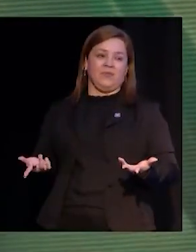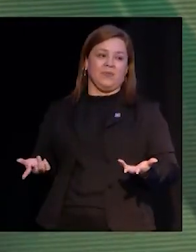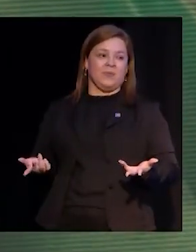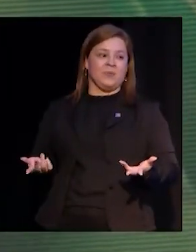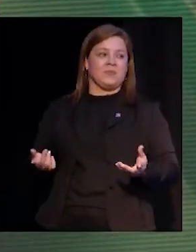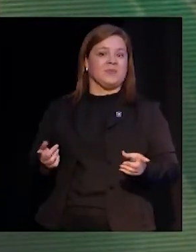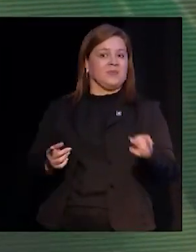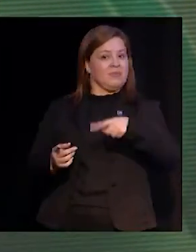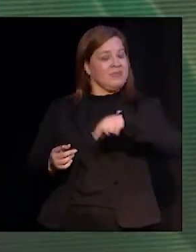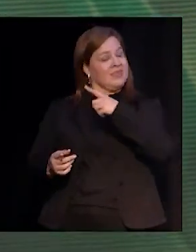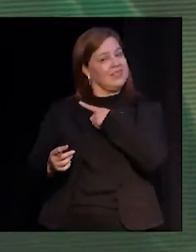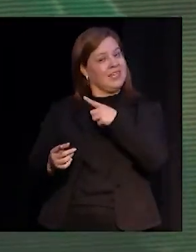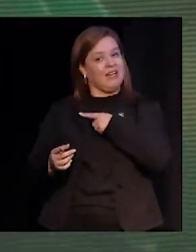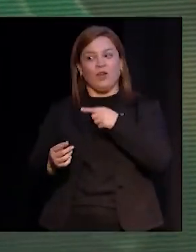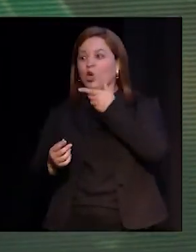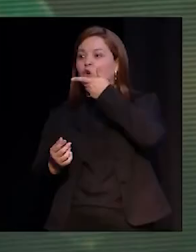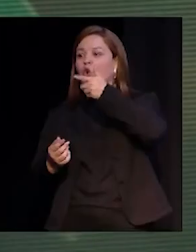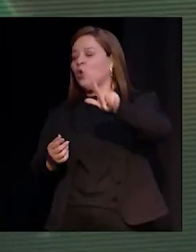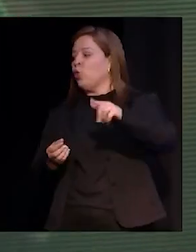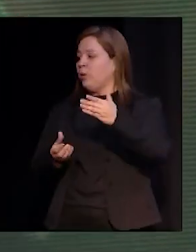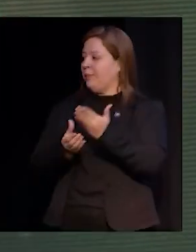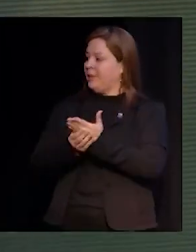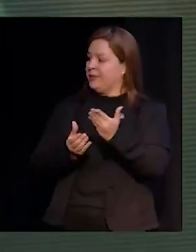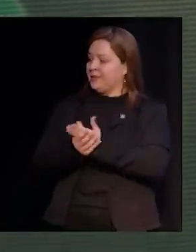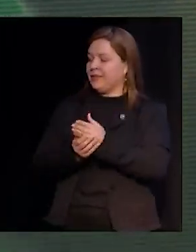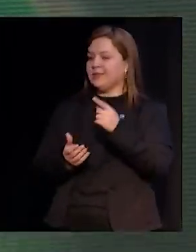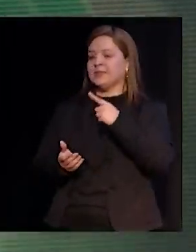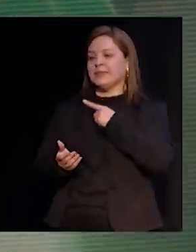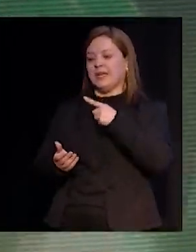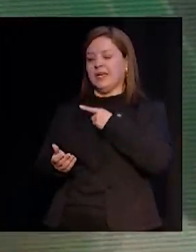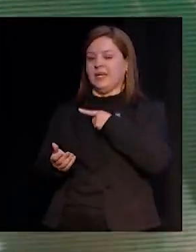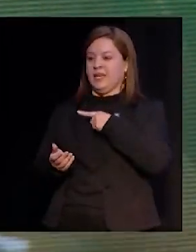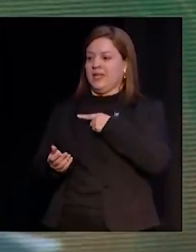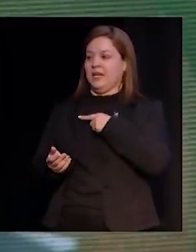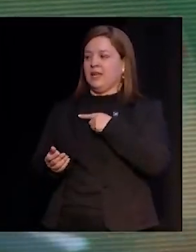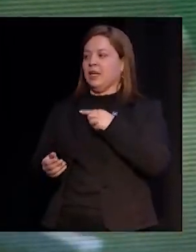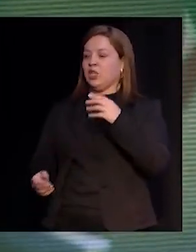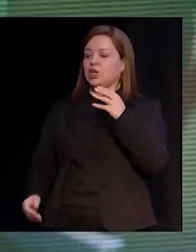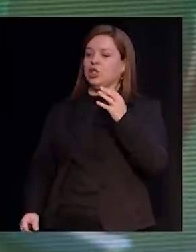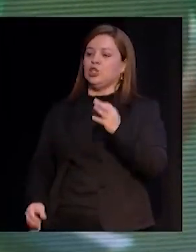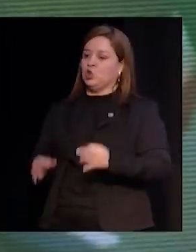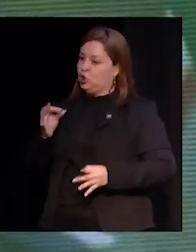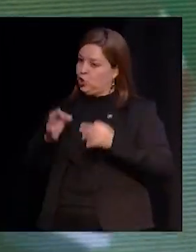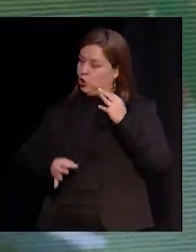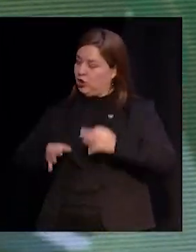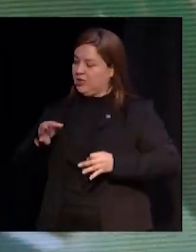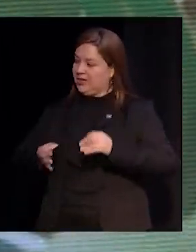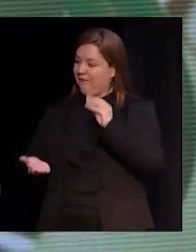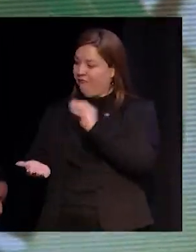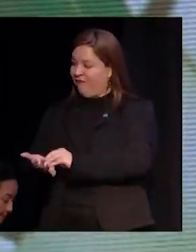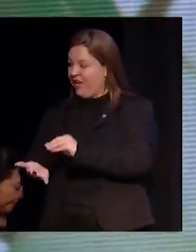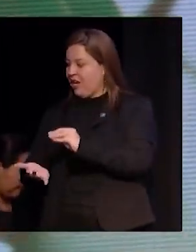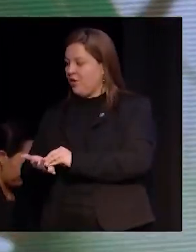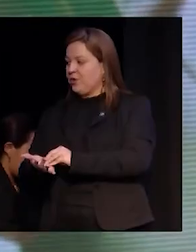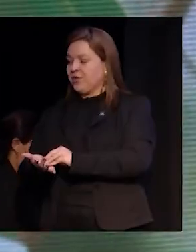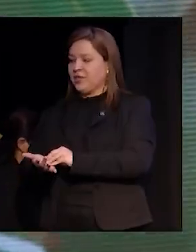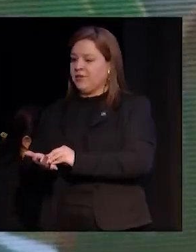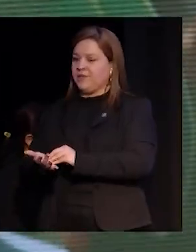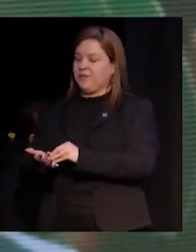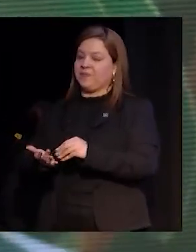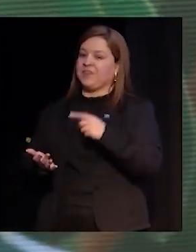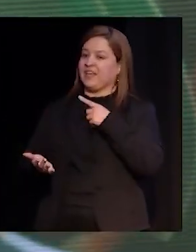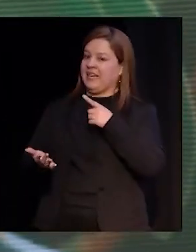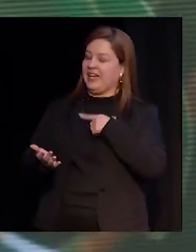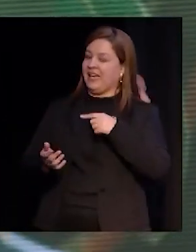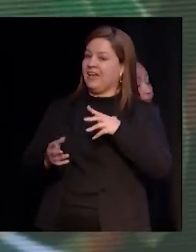Agora, nós temos aqui um outro processo, porque se fala de insegurança jurídica no Brasil. Não, no Brasil nós temos